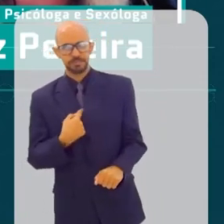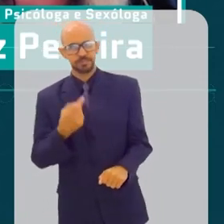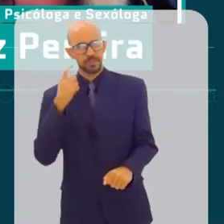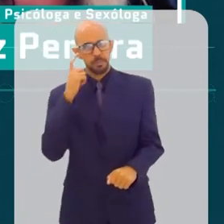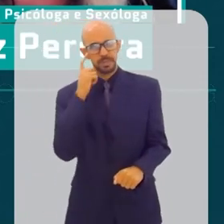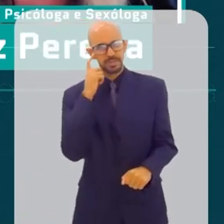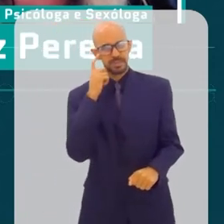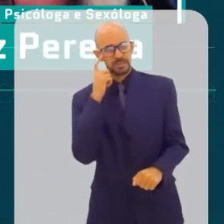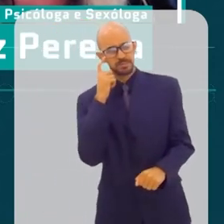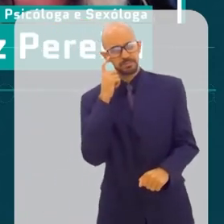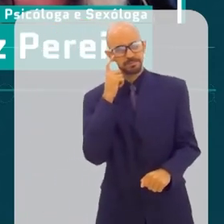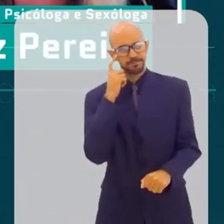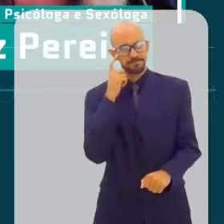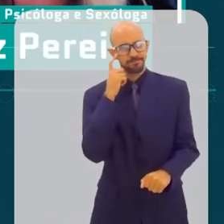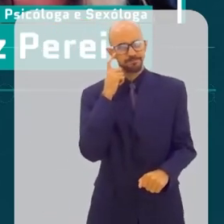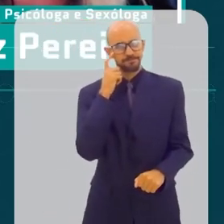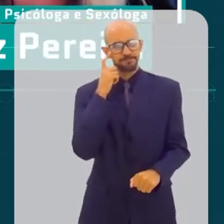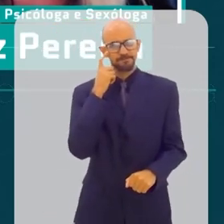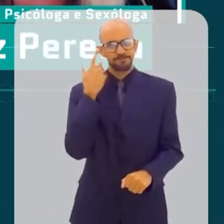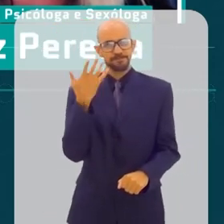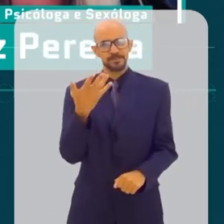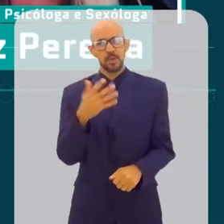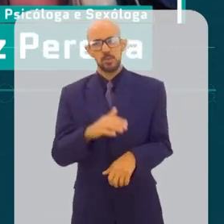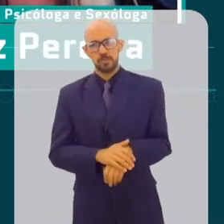aí eu tô pensando aqui, né?